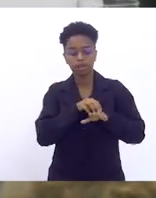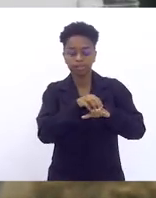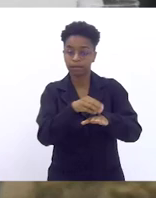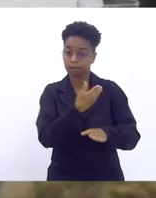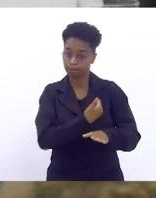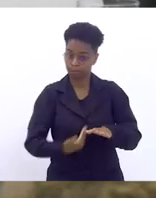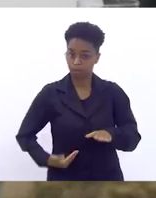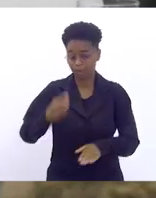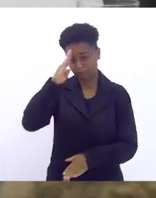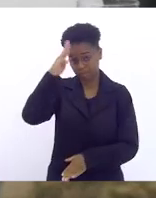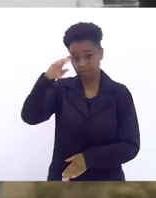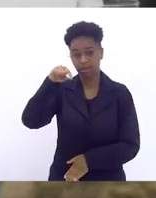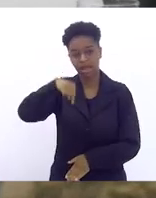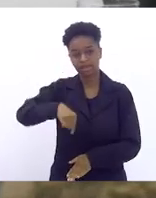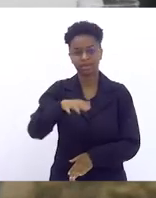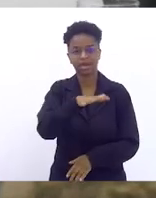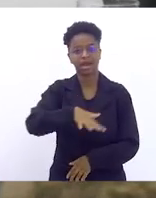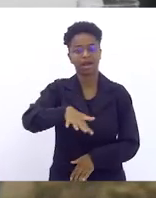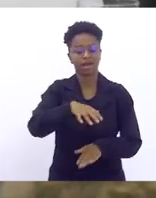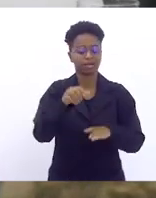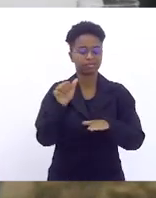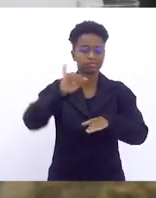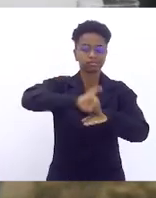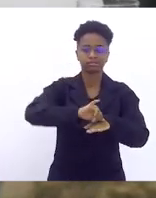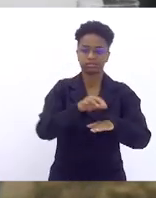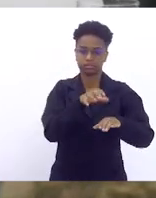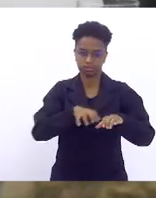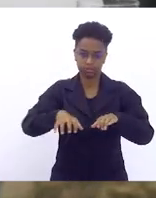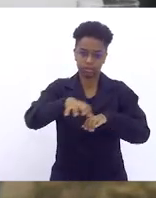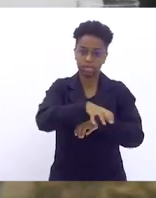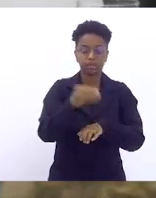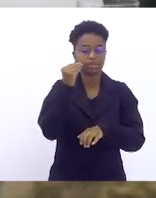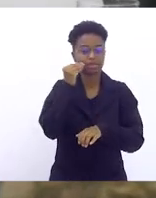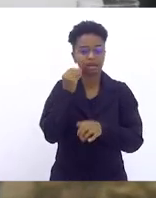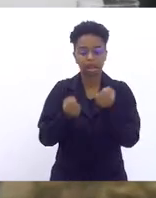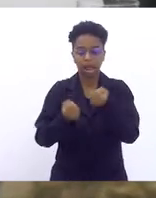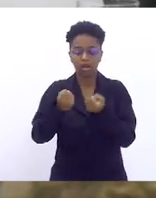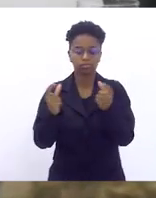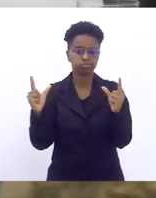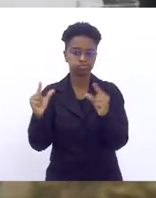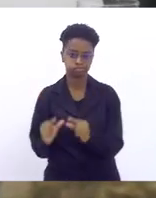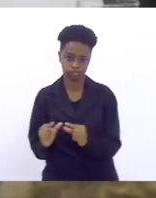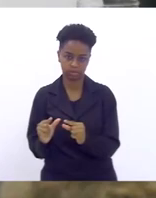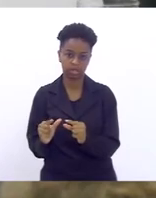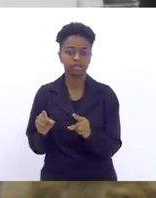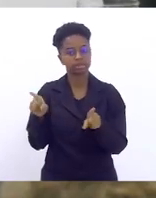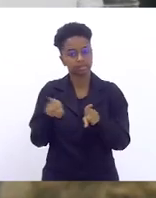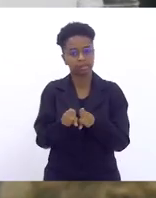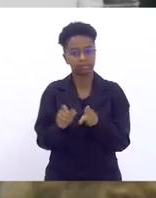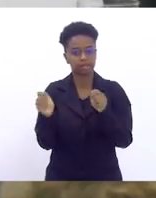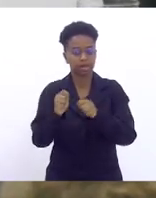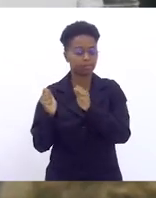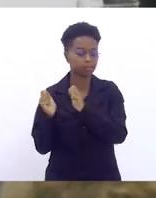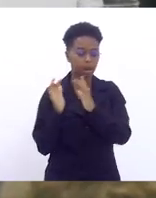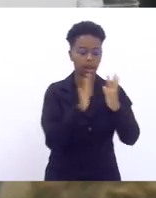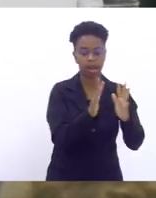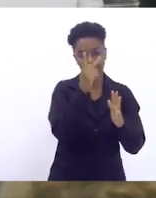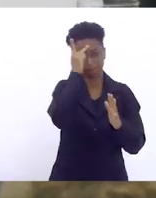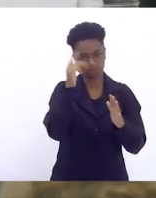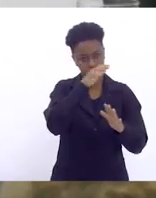especialmente aqui na região metropolitana de tal forma que a gente tenha menos carros na rua e consequentemente menos